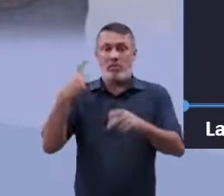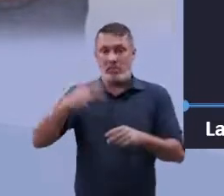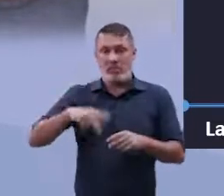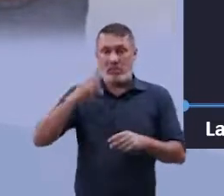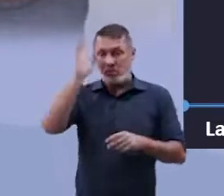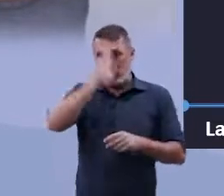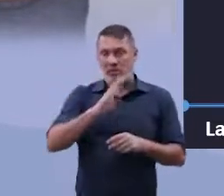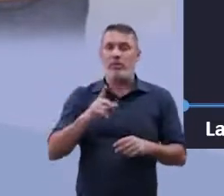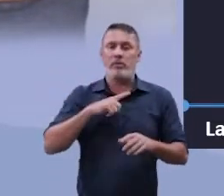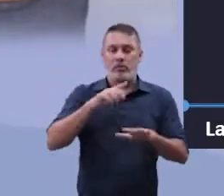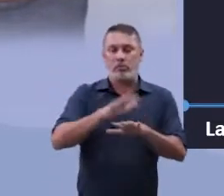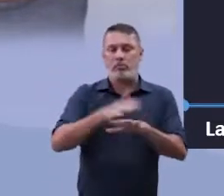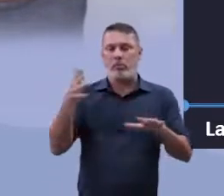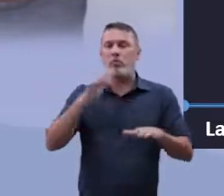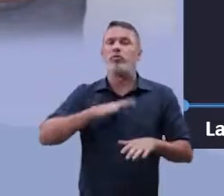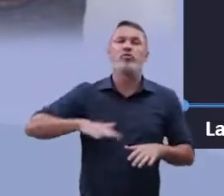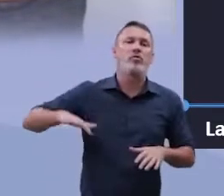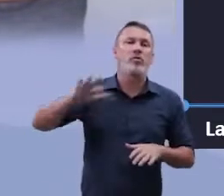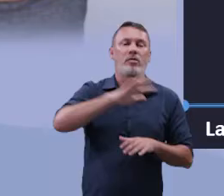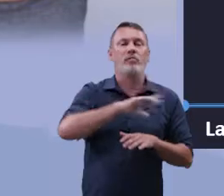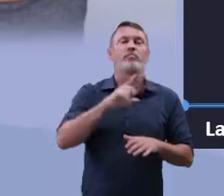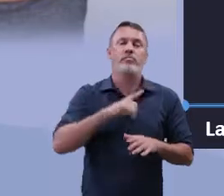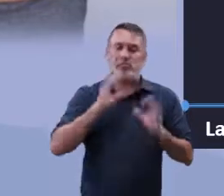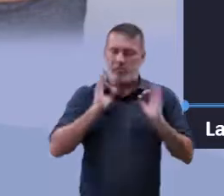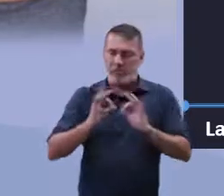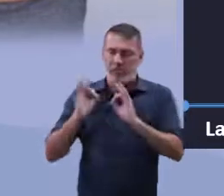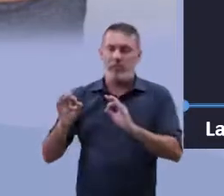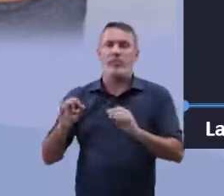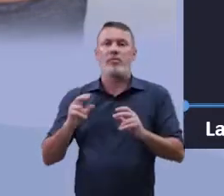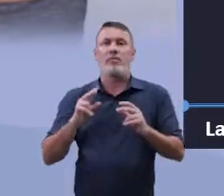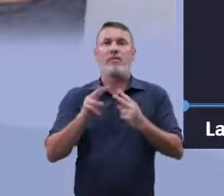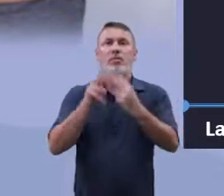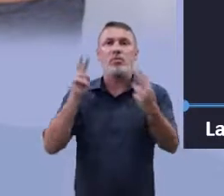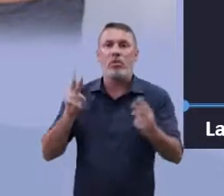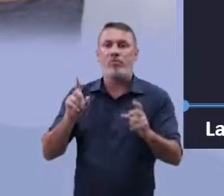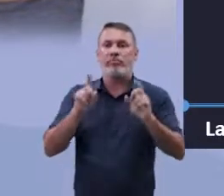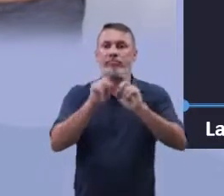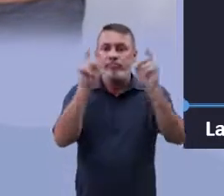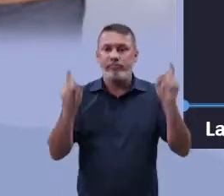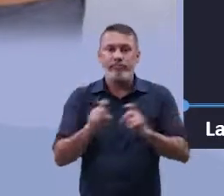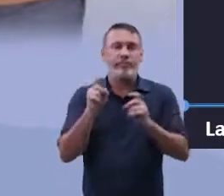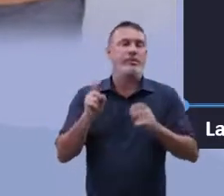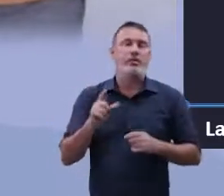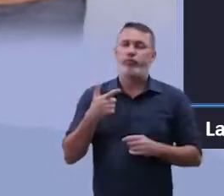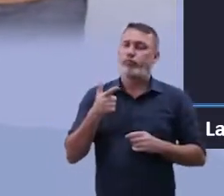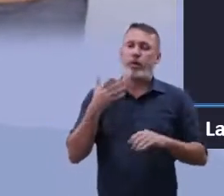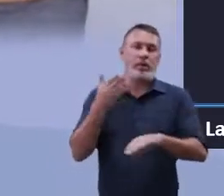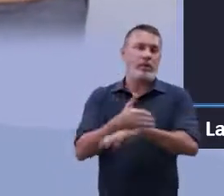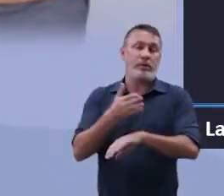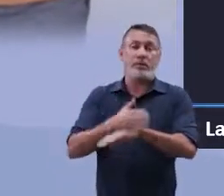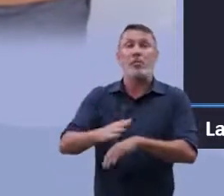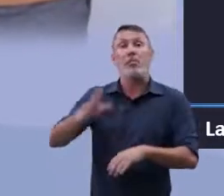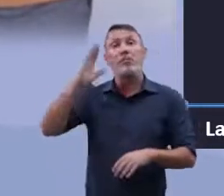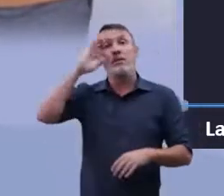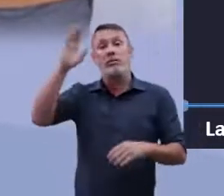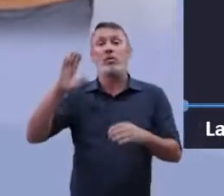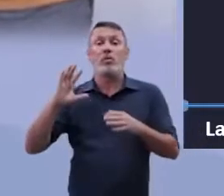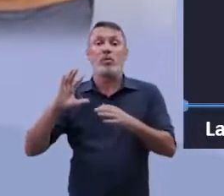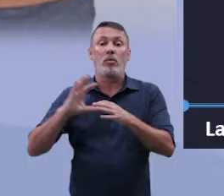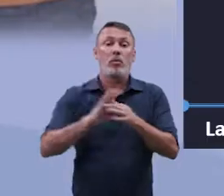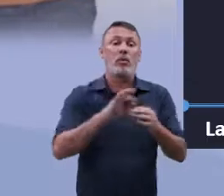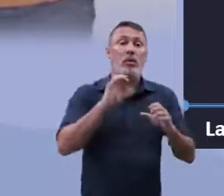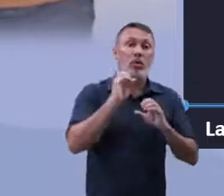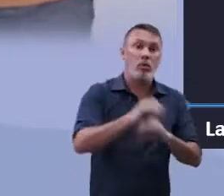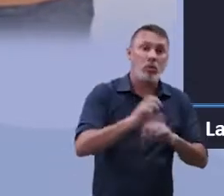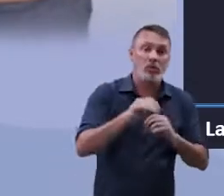está excluída de forma digital, na era digital. Né? Principalmente no contexto de educação, principalmente no contexto